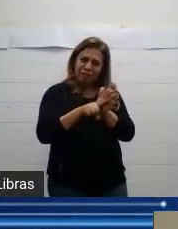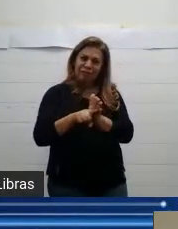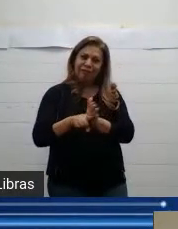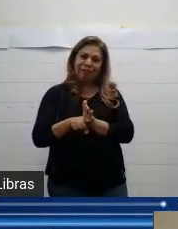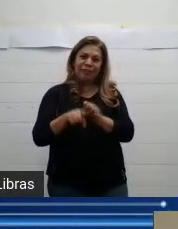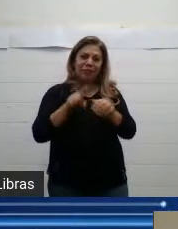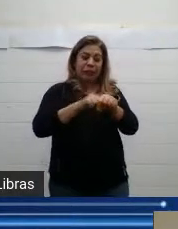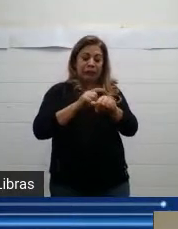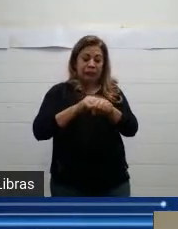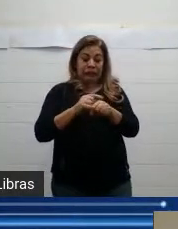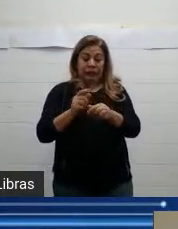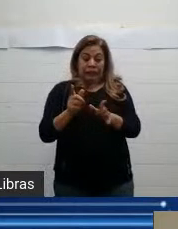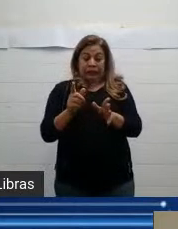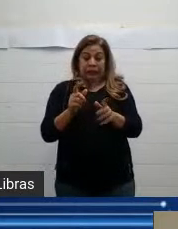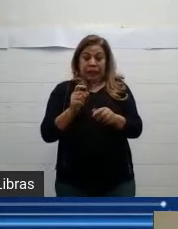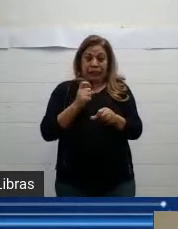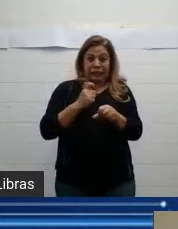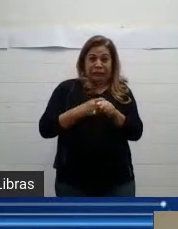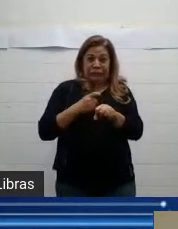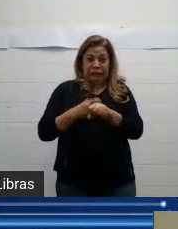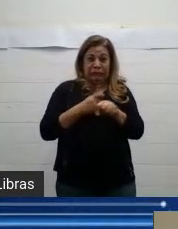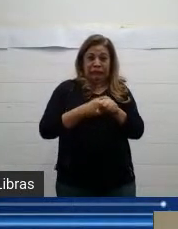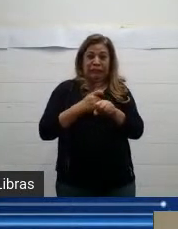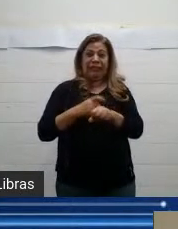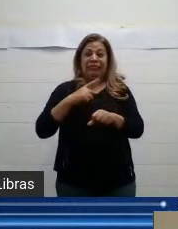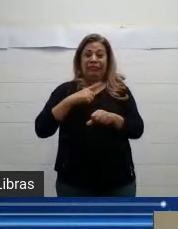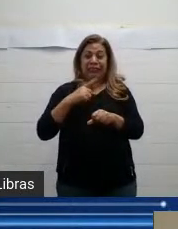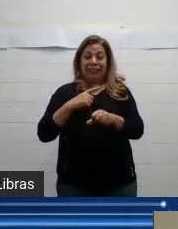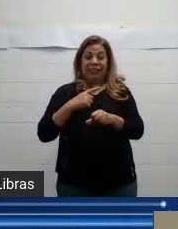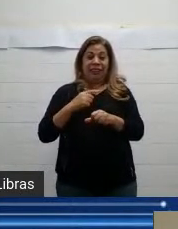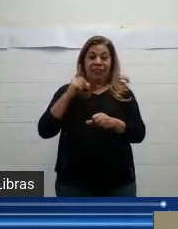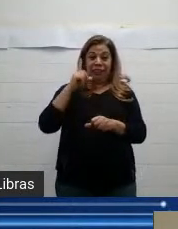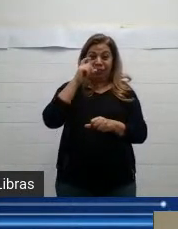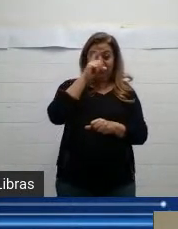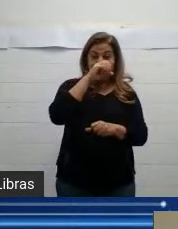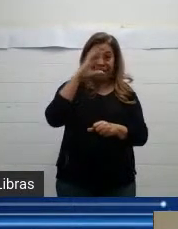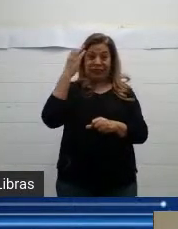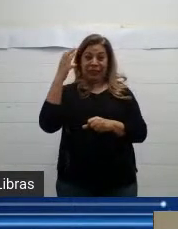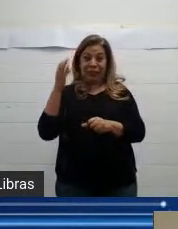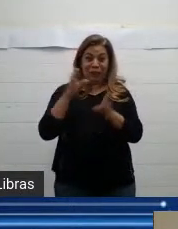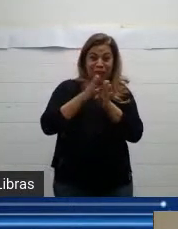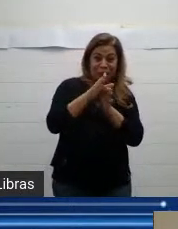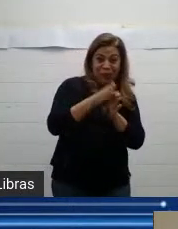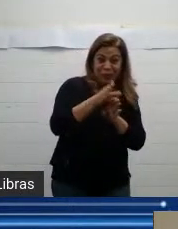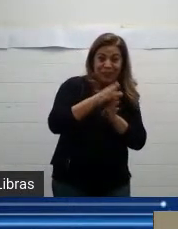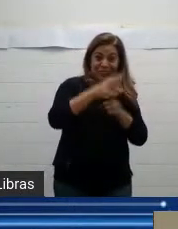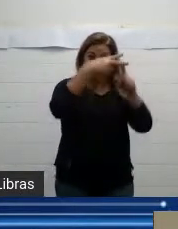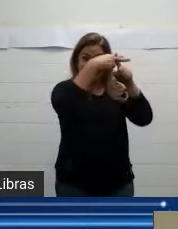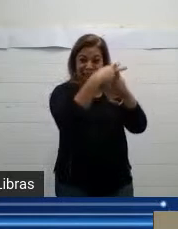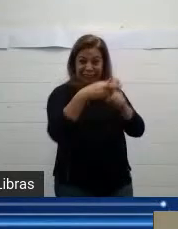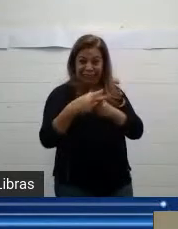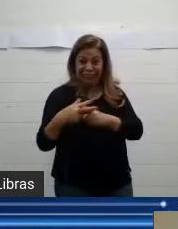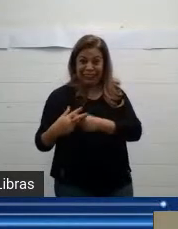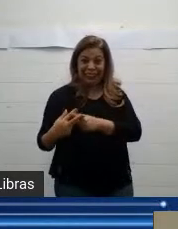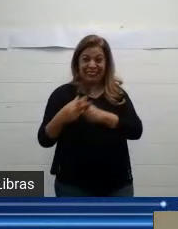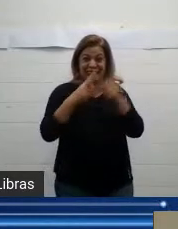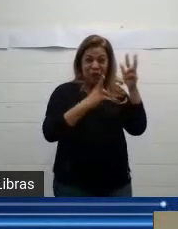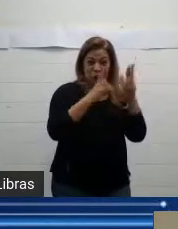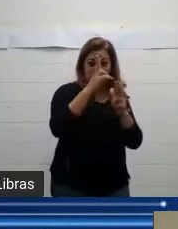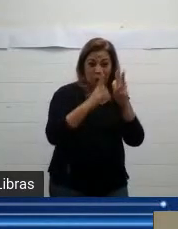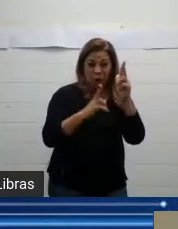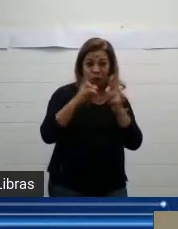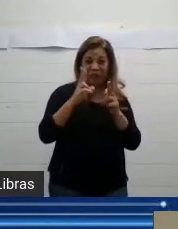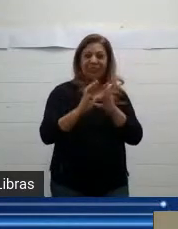há uma frieza, né, porque tem todo o rigor científico, tem um orientador fazendo correções, fazendo reparos.